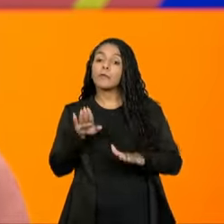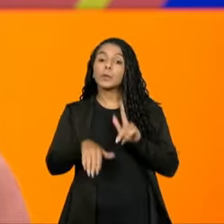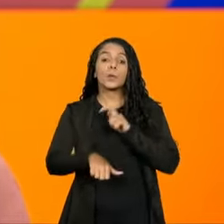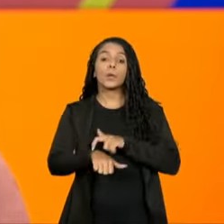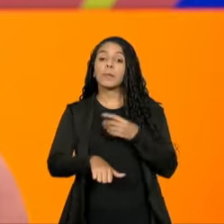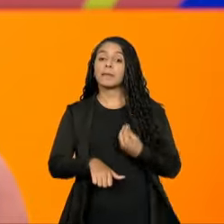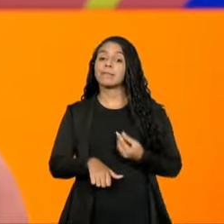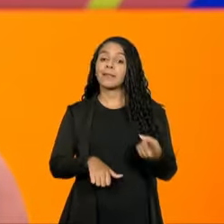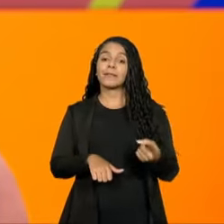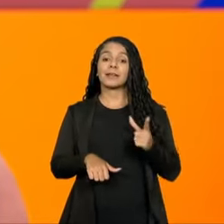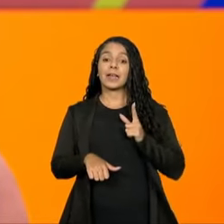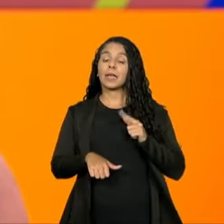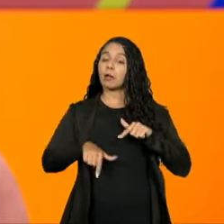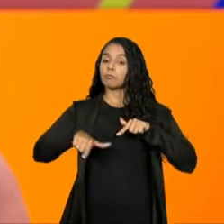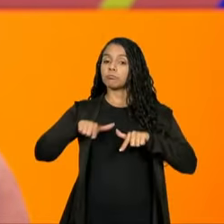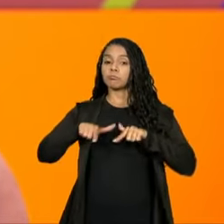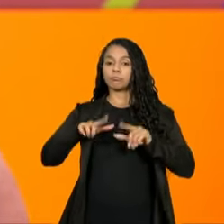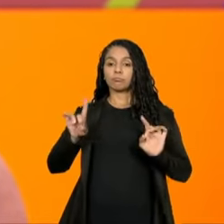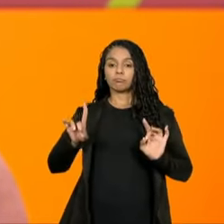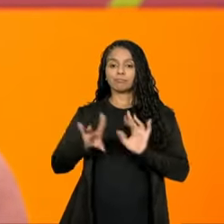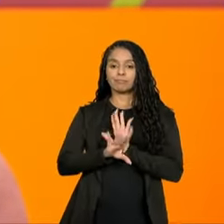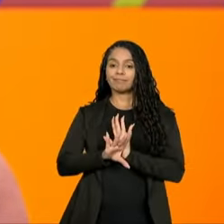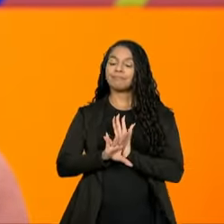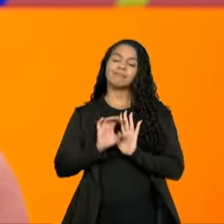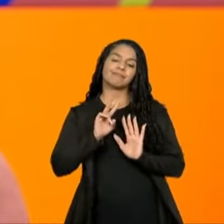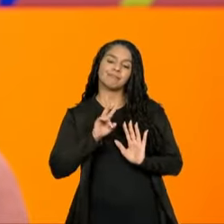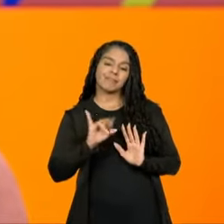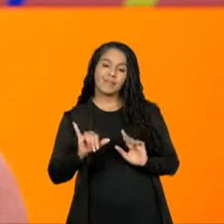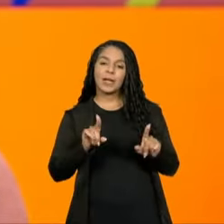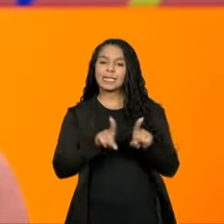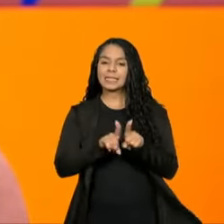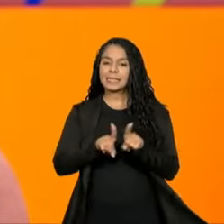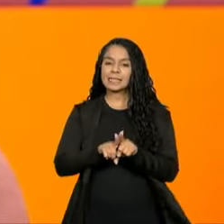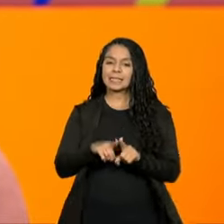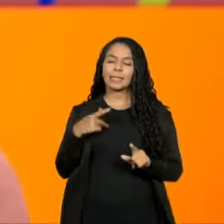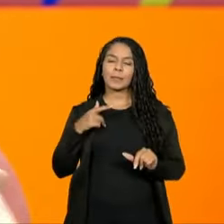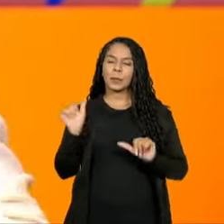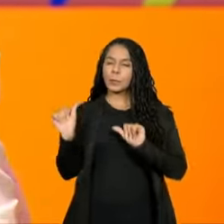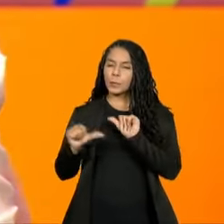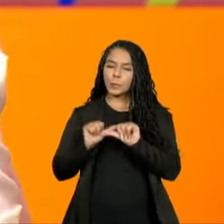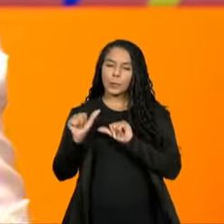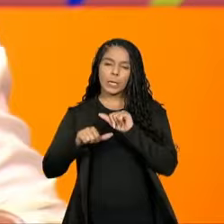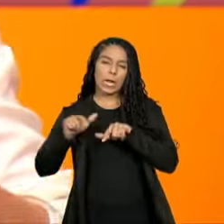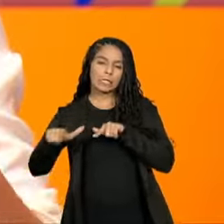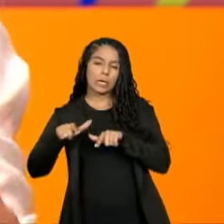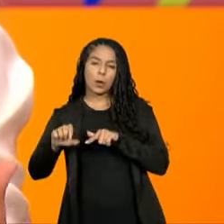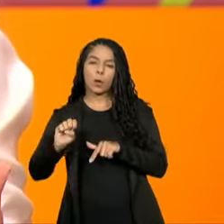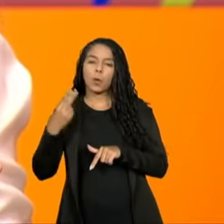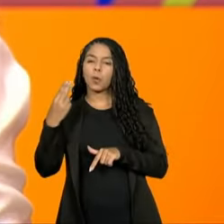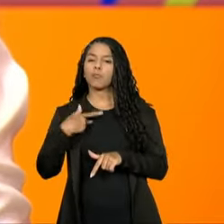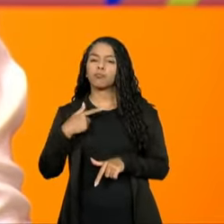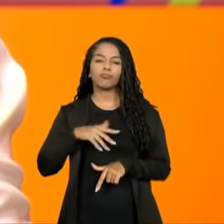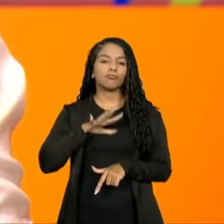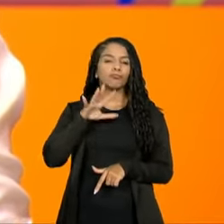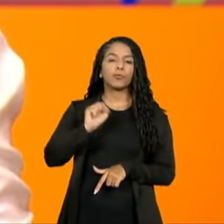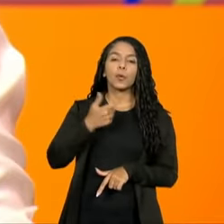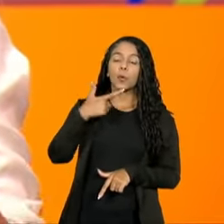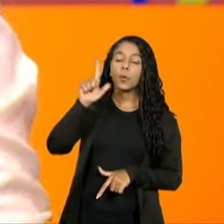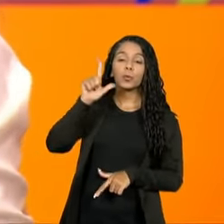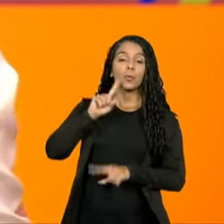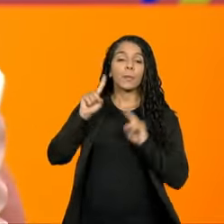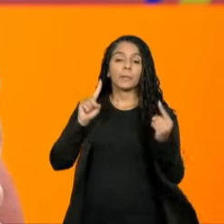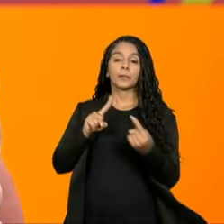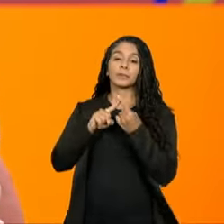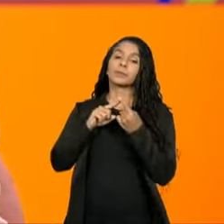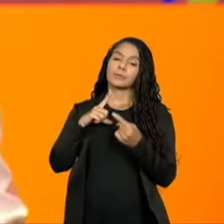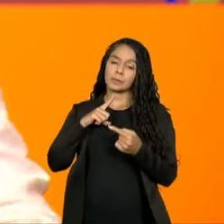da vida em que ela já tem uma carreira mais bem estabelecida ou vai, na verdade, se debruçar uma transição de carreira ou vai buscar um outro objetivo e